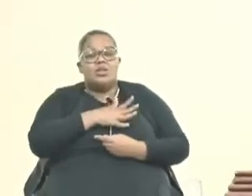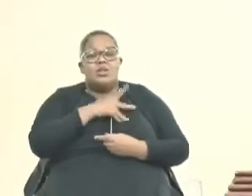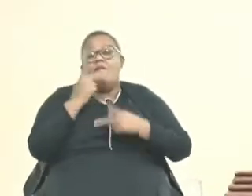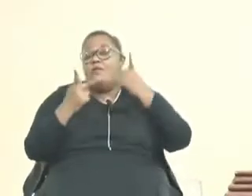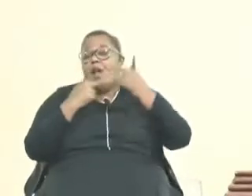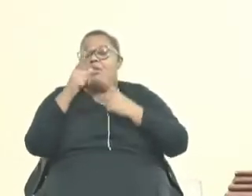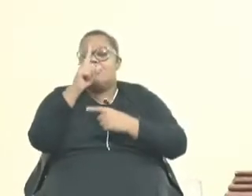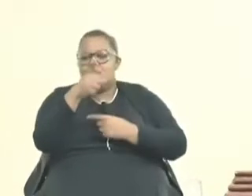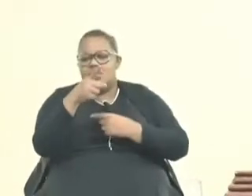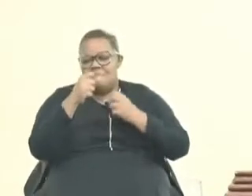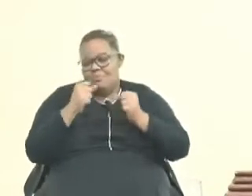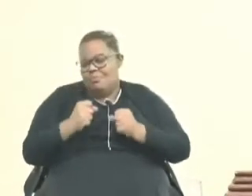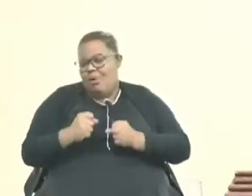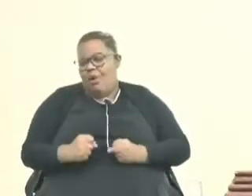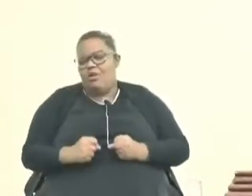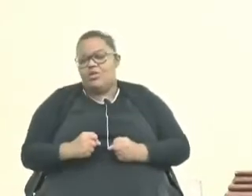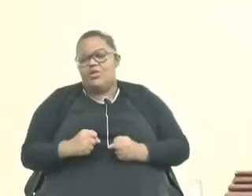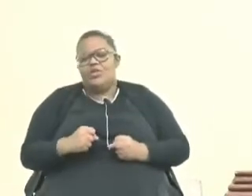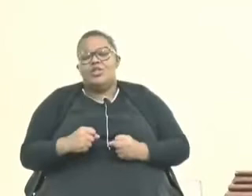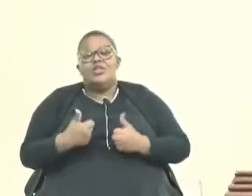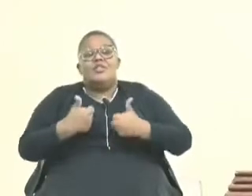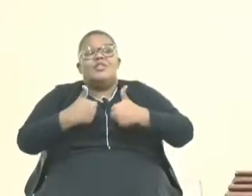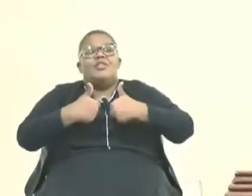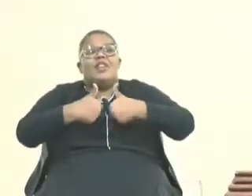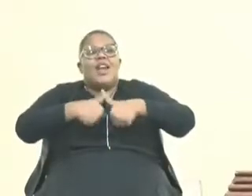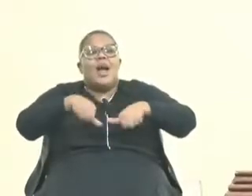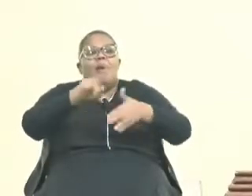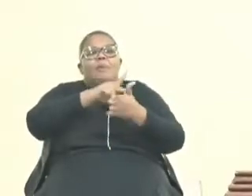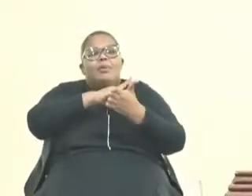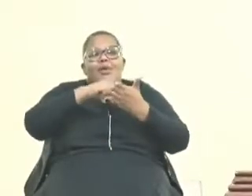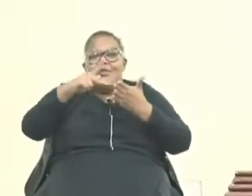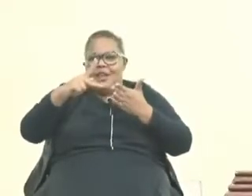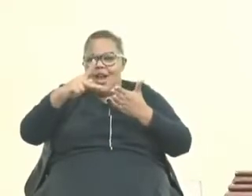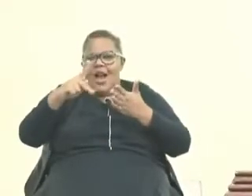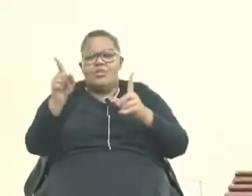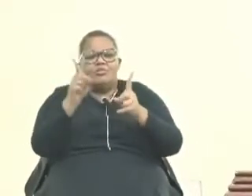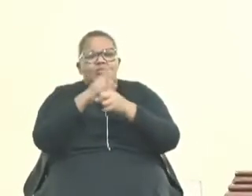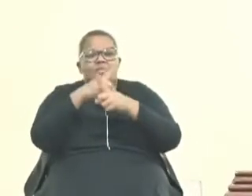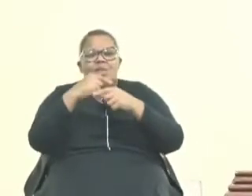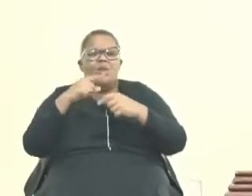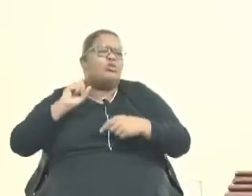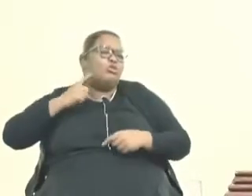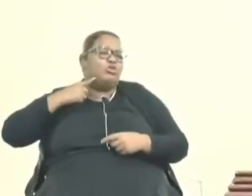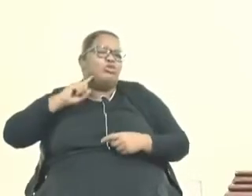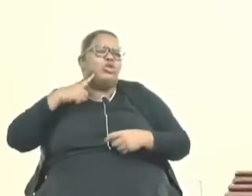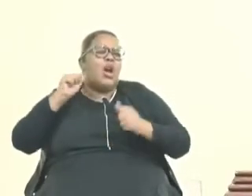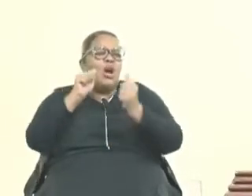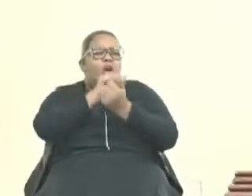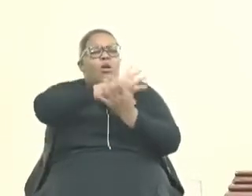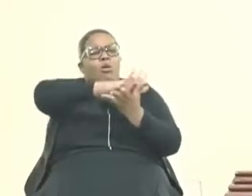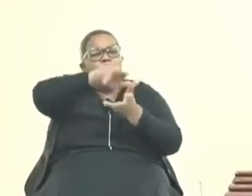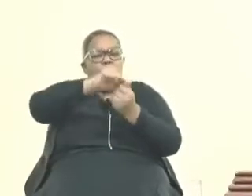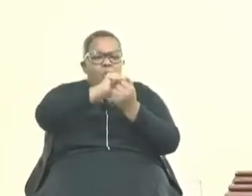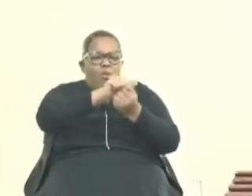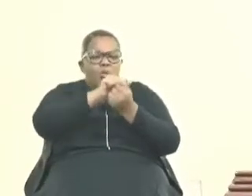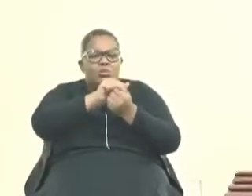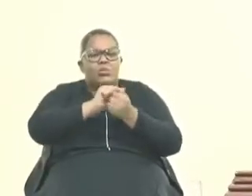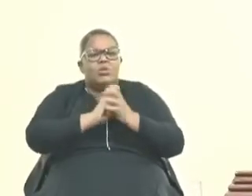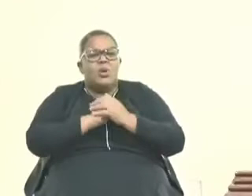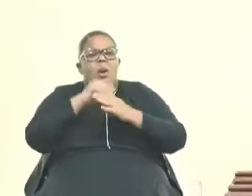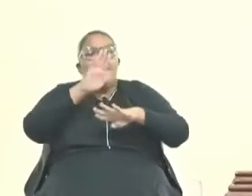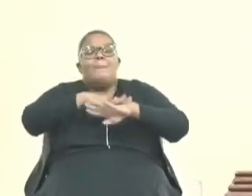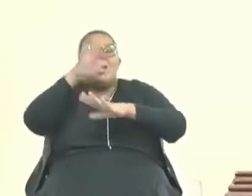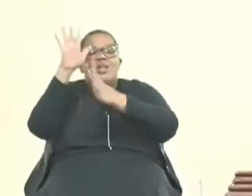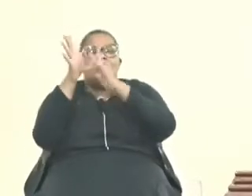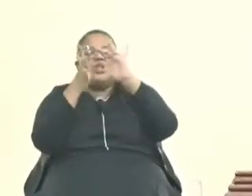contaminar recebe essa palavra no seu coração grávida a Tábua do teu coração esse mundo impuro esse mundo é sujo mas